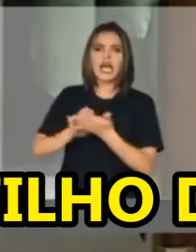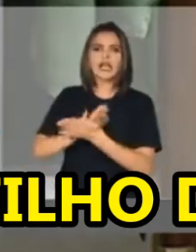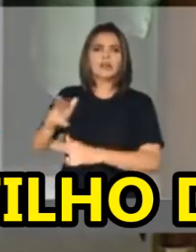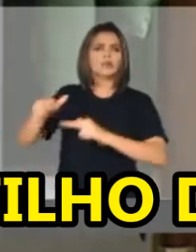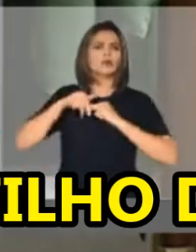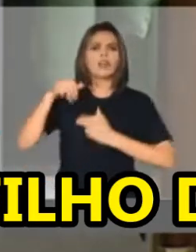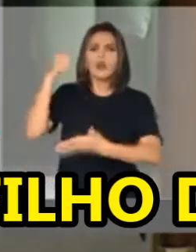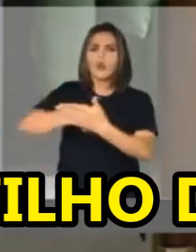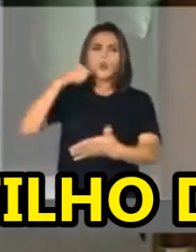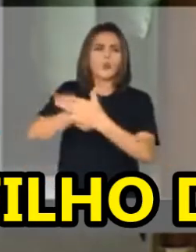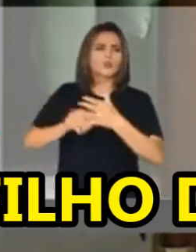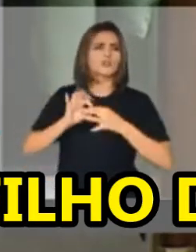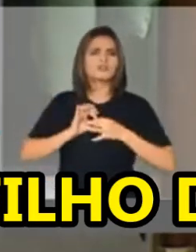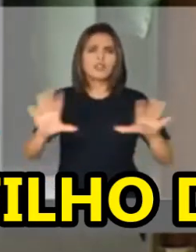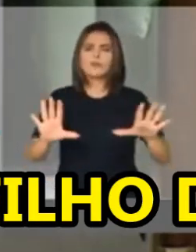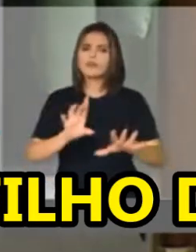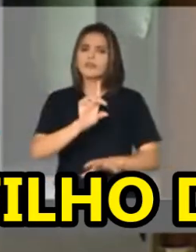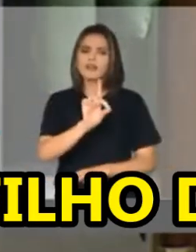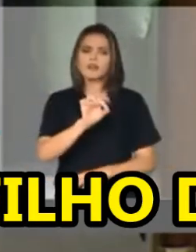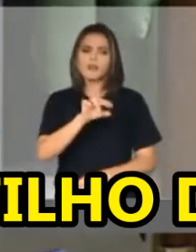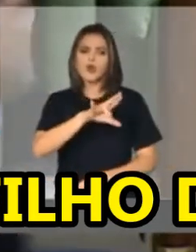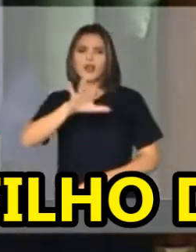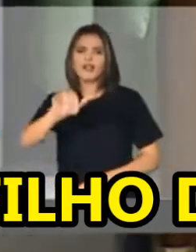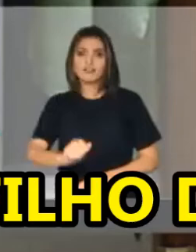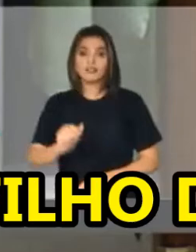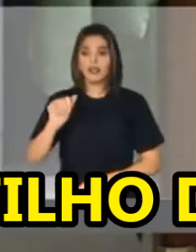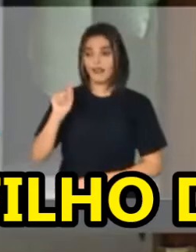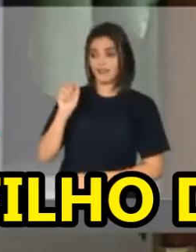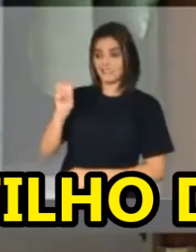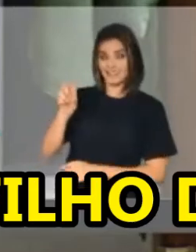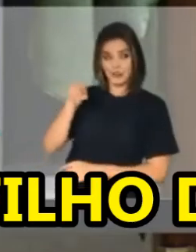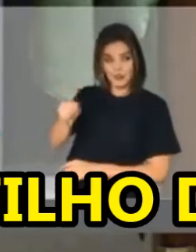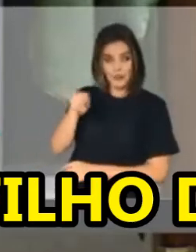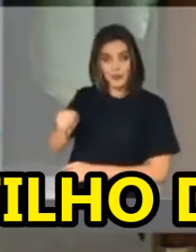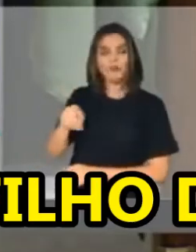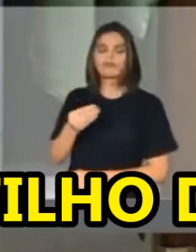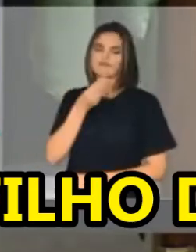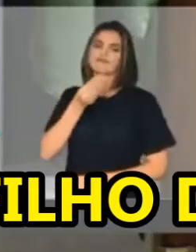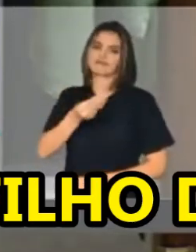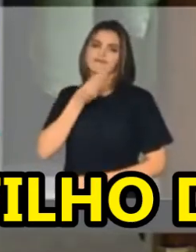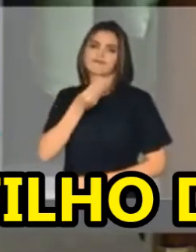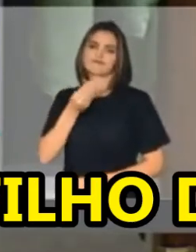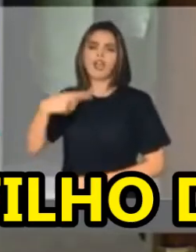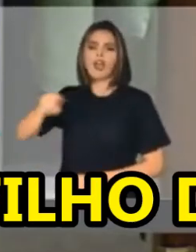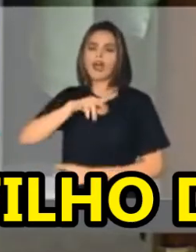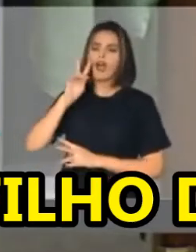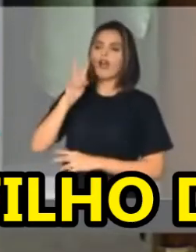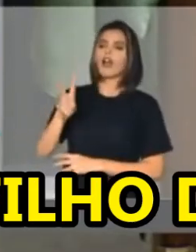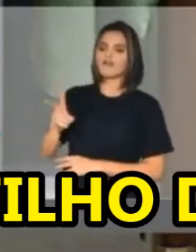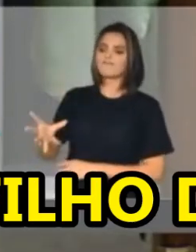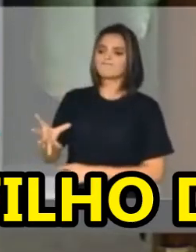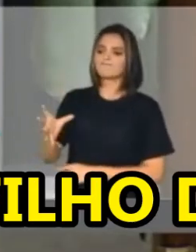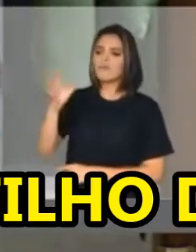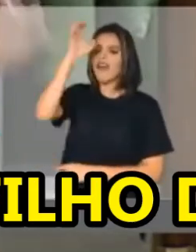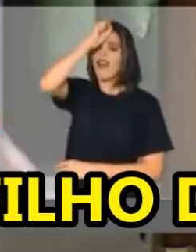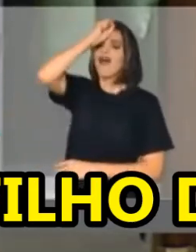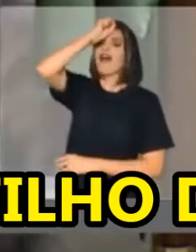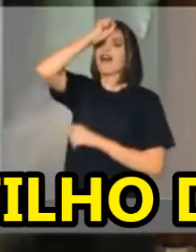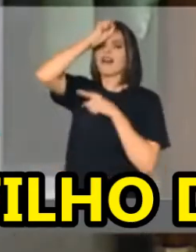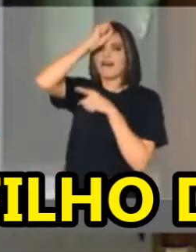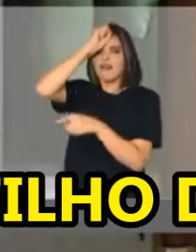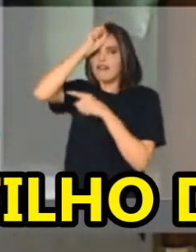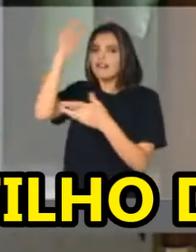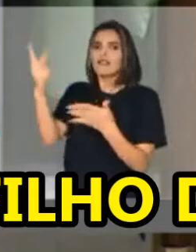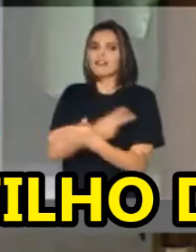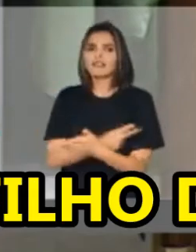de libertação e da democracia, que o AI-5 deveria ter dado um grande aprendizado ao povo e aos